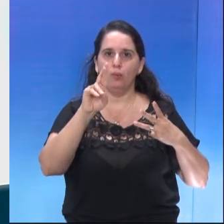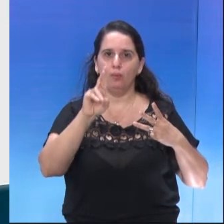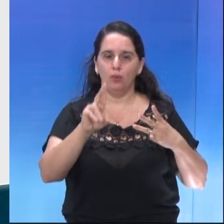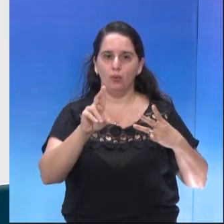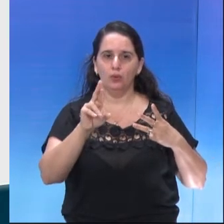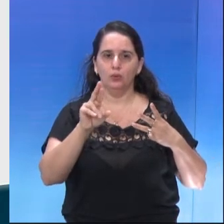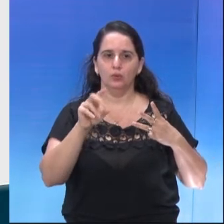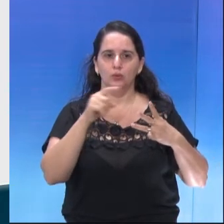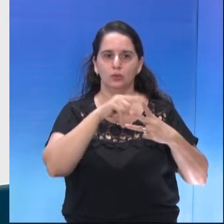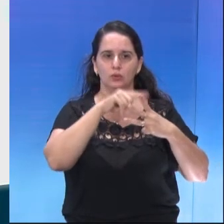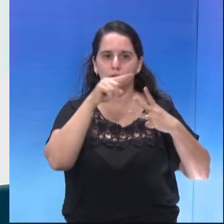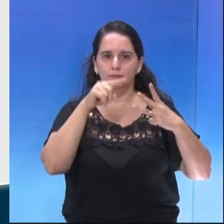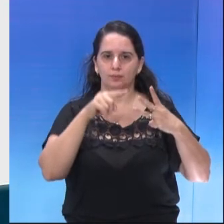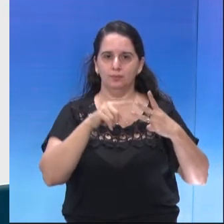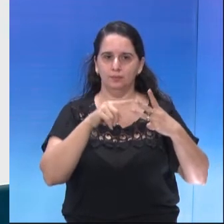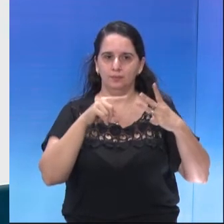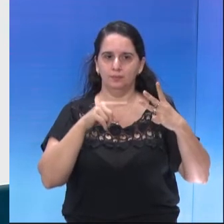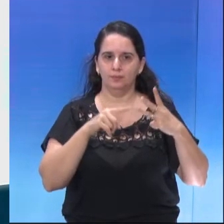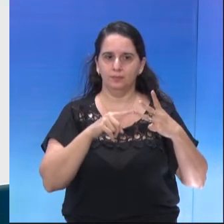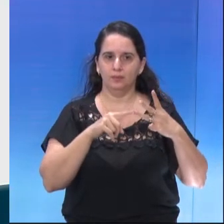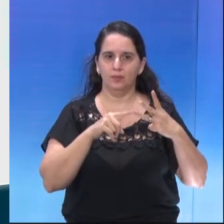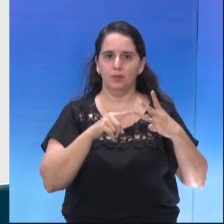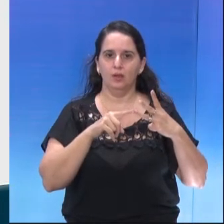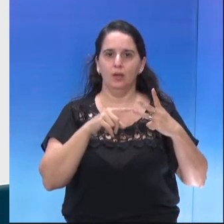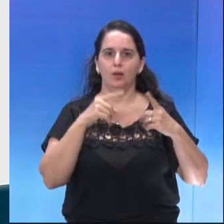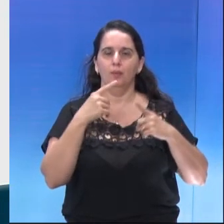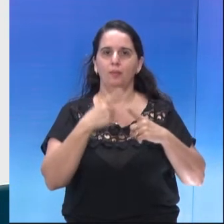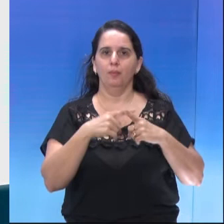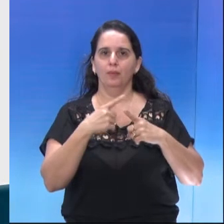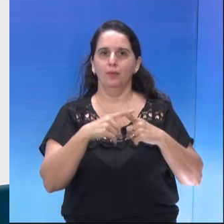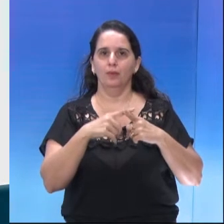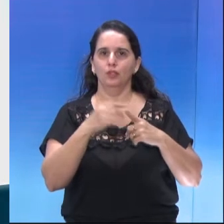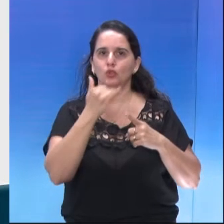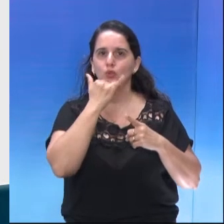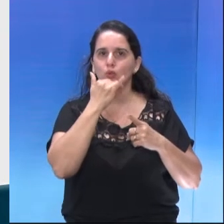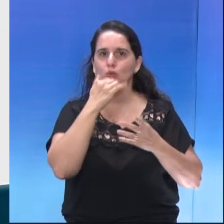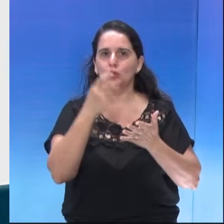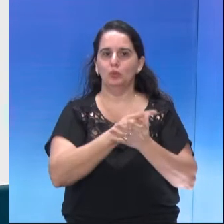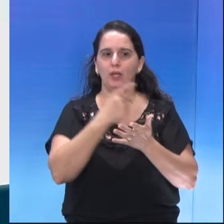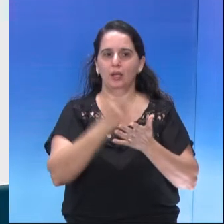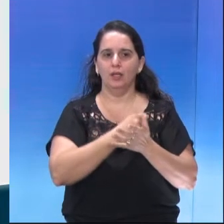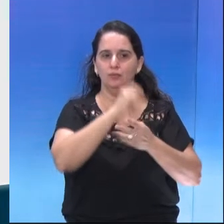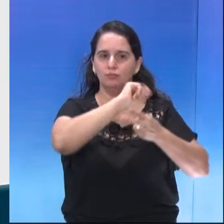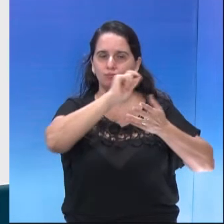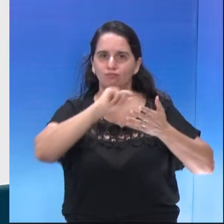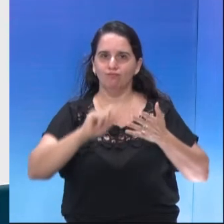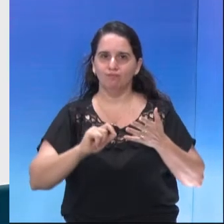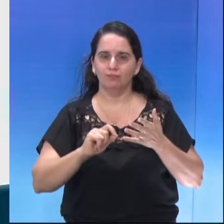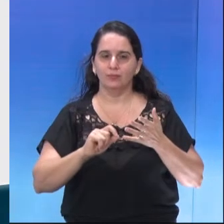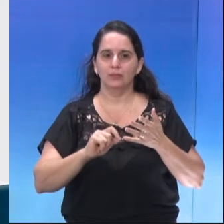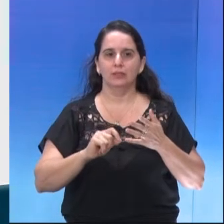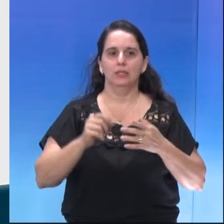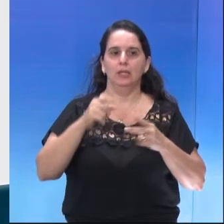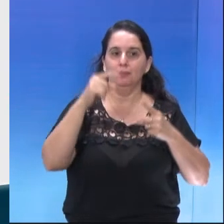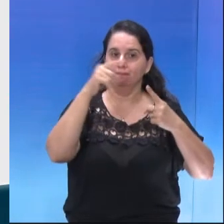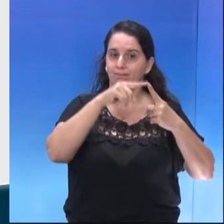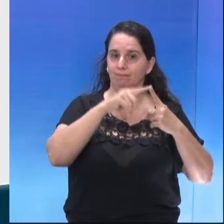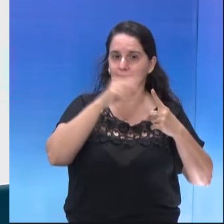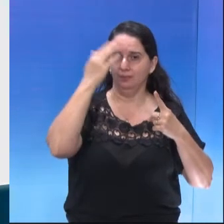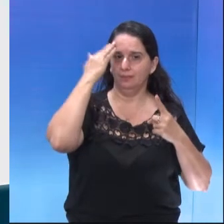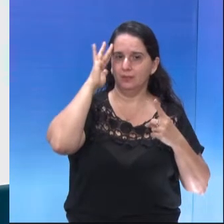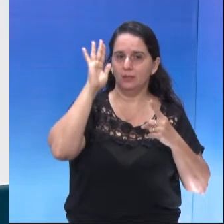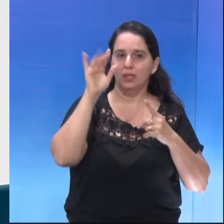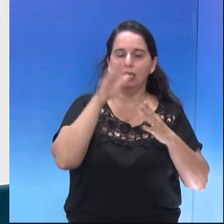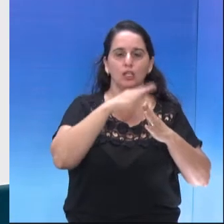São 3 passos aí. Essas setinhas ficam aí porque eu errei na digitação. Então, entender que toda intervenção deve